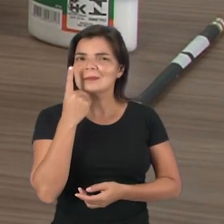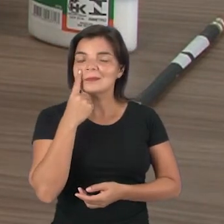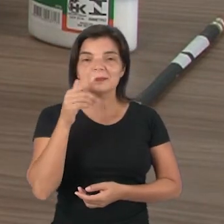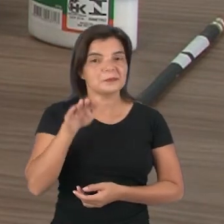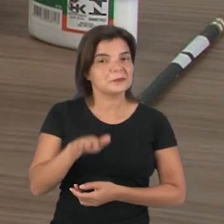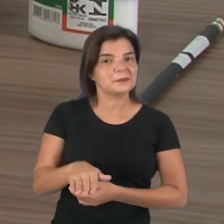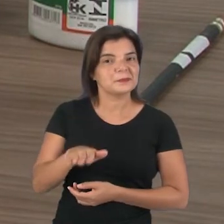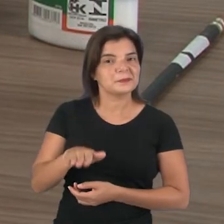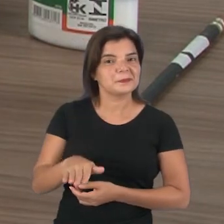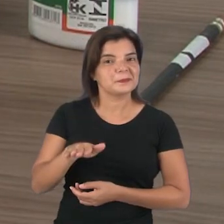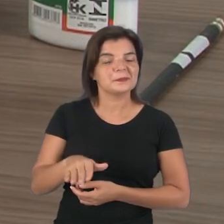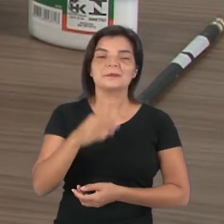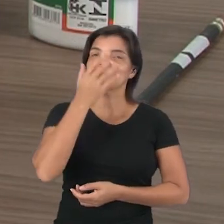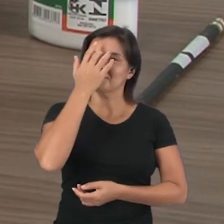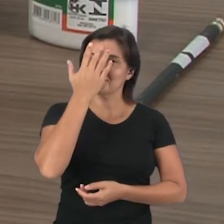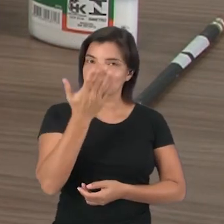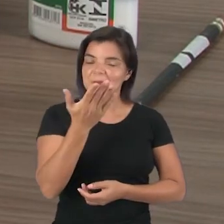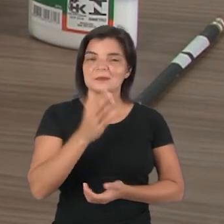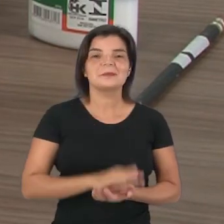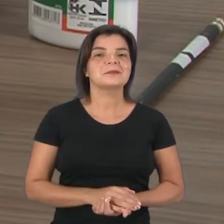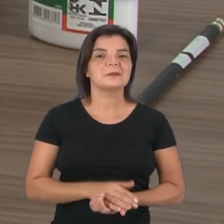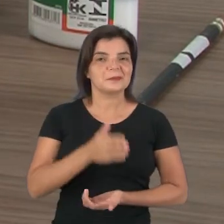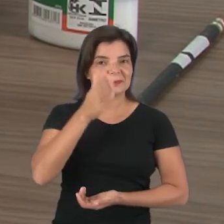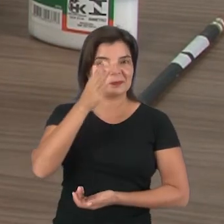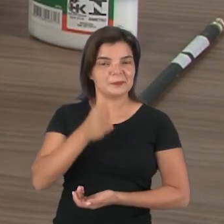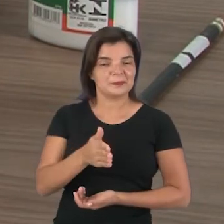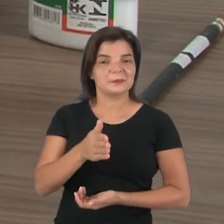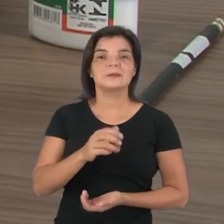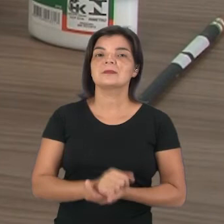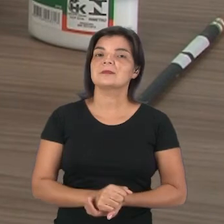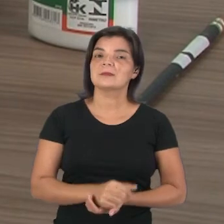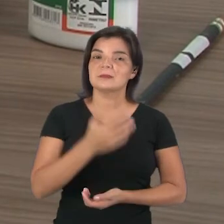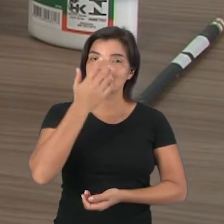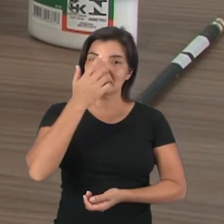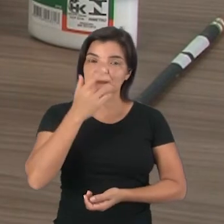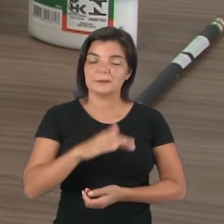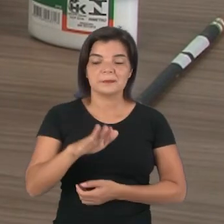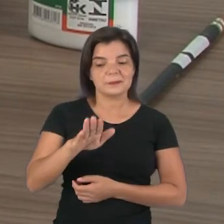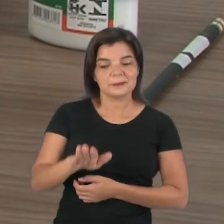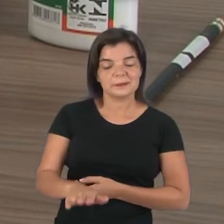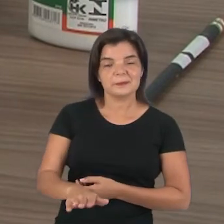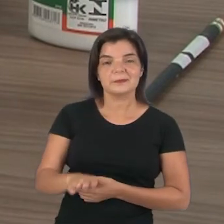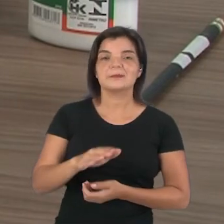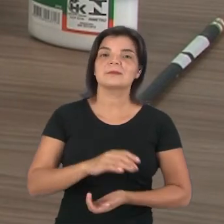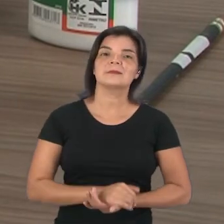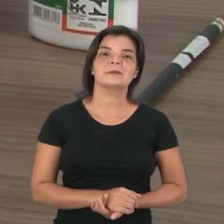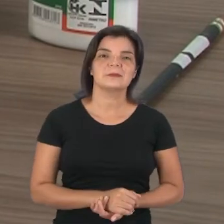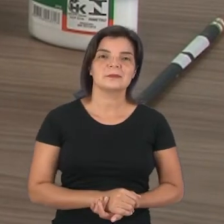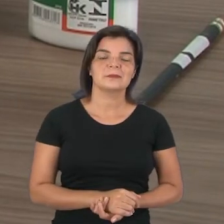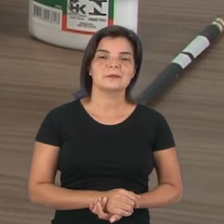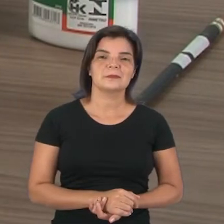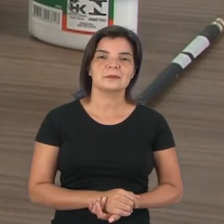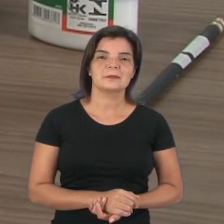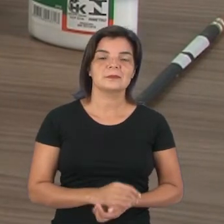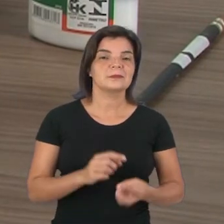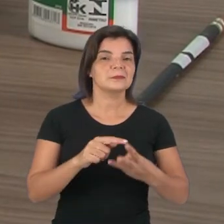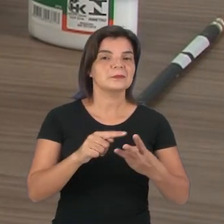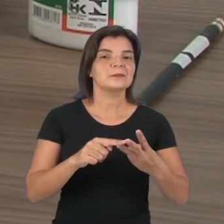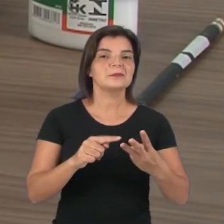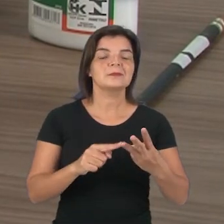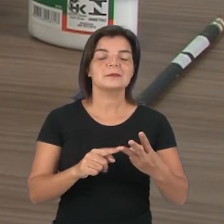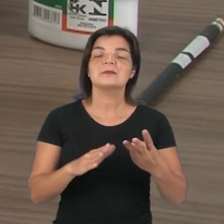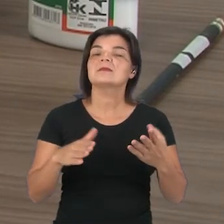a menor? Tá muito fácil. A do meio é a criança menor. E das